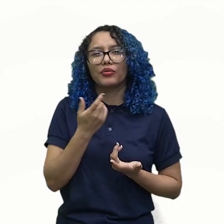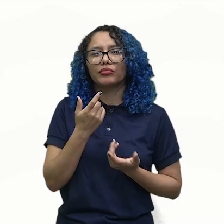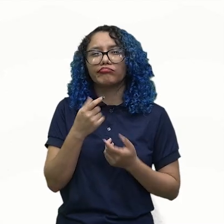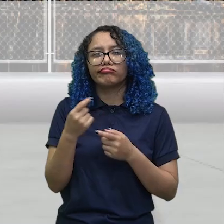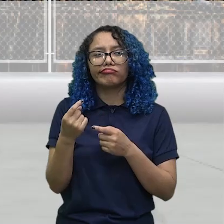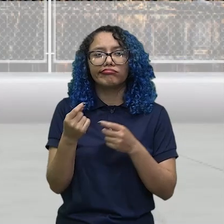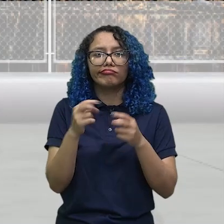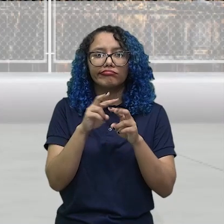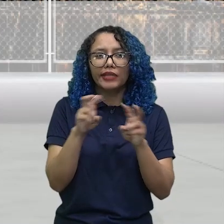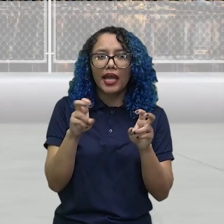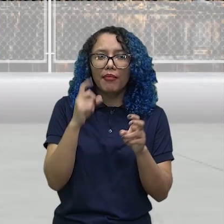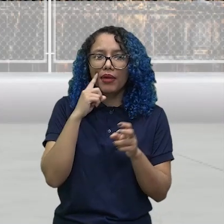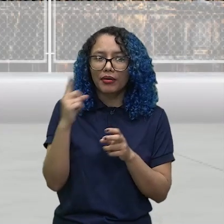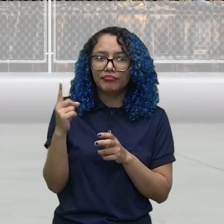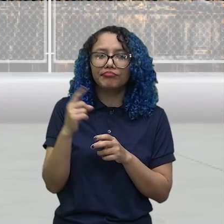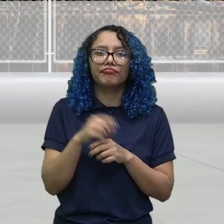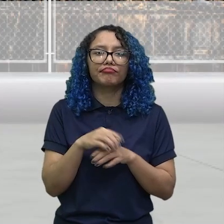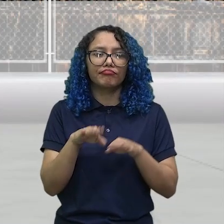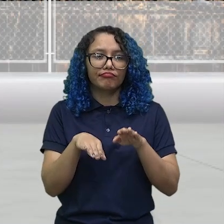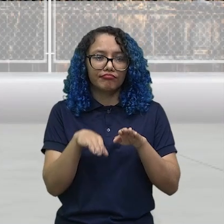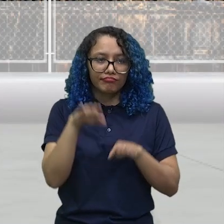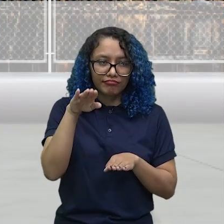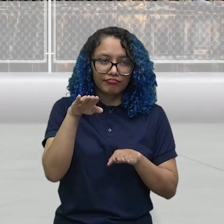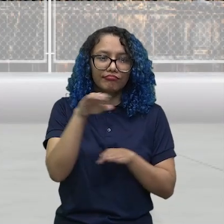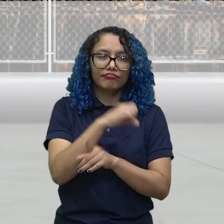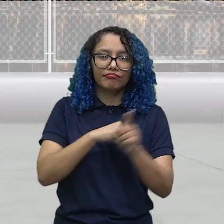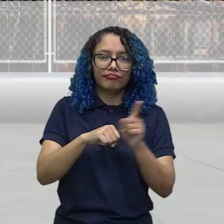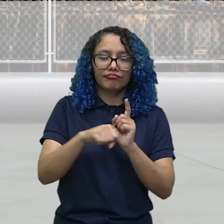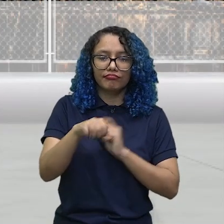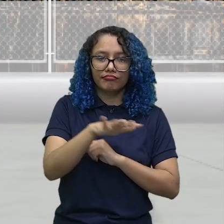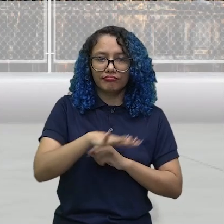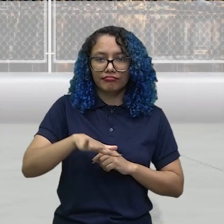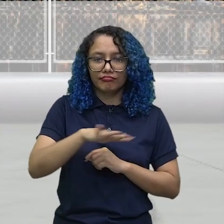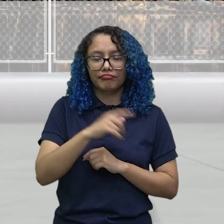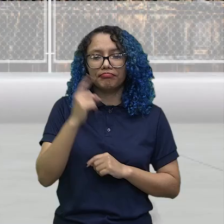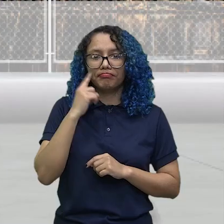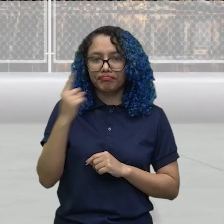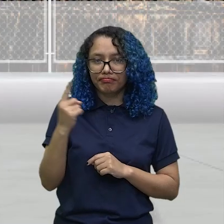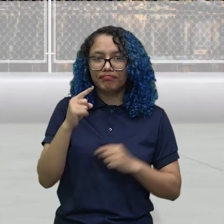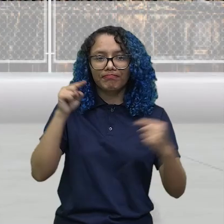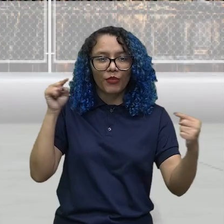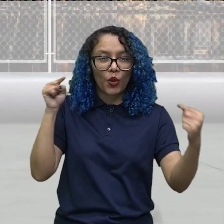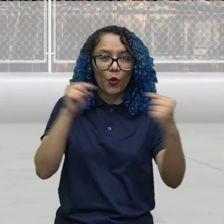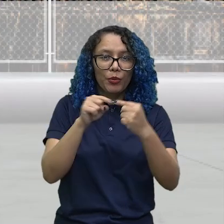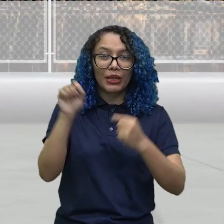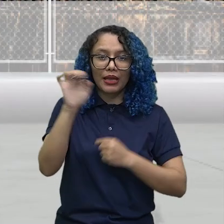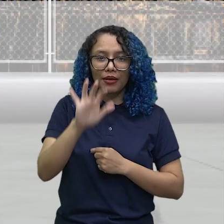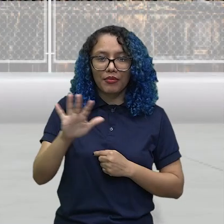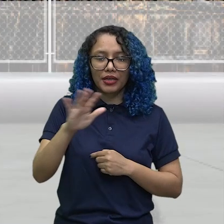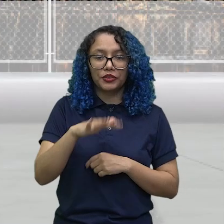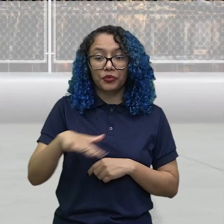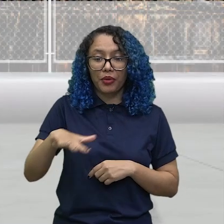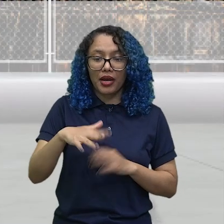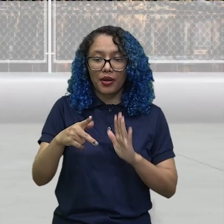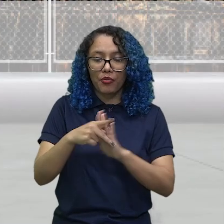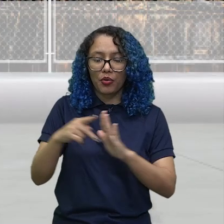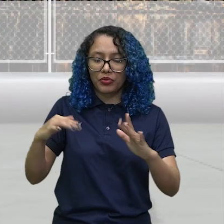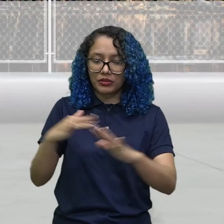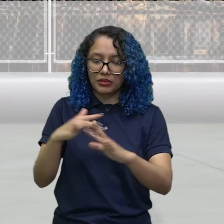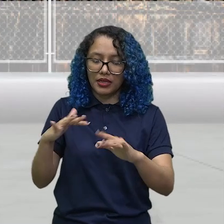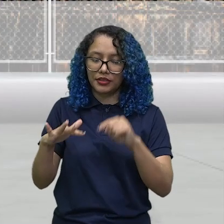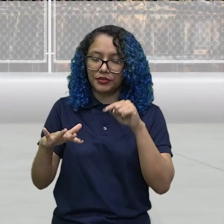socioespacial, pensem nessa imagem aqui, tá? É isso que é desigualdade socioespacial. uma parte da cidade